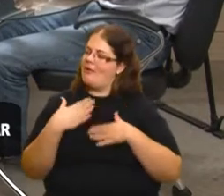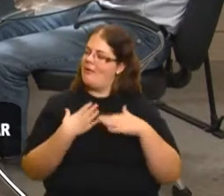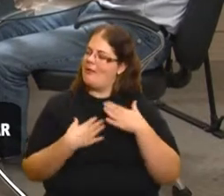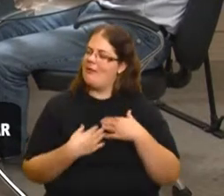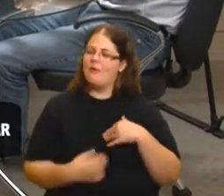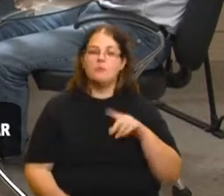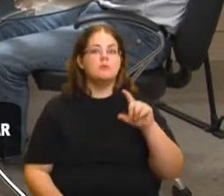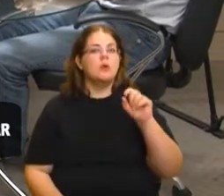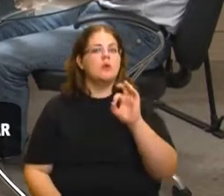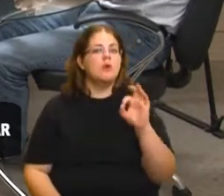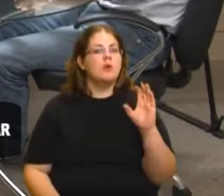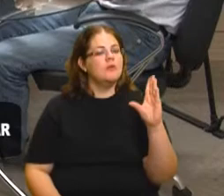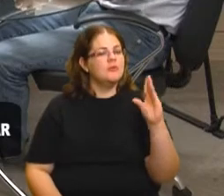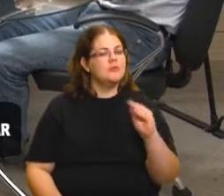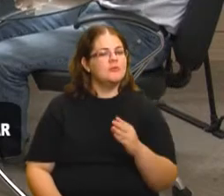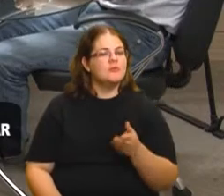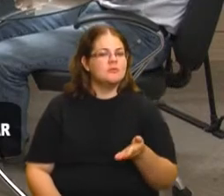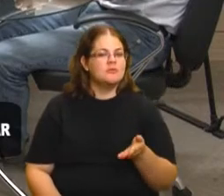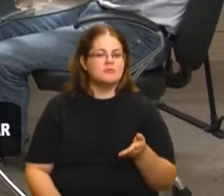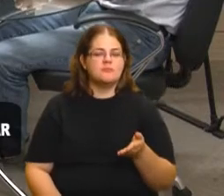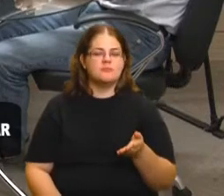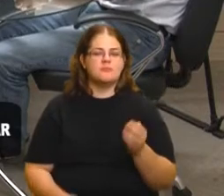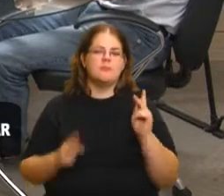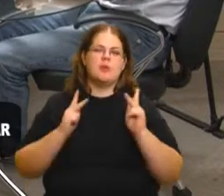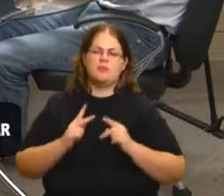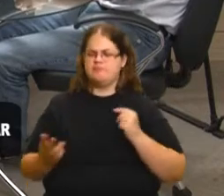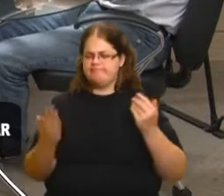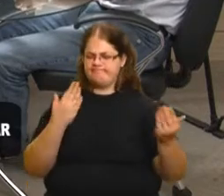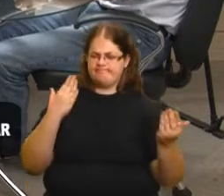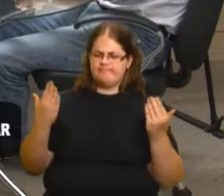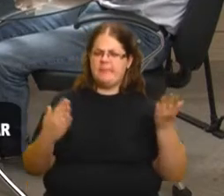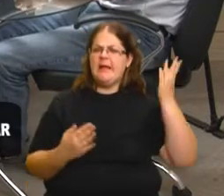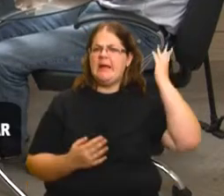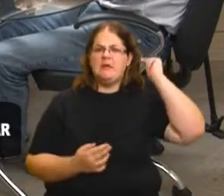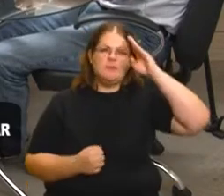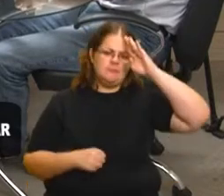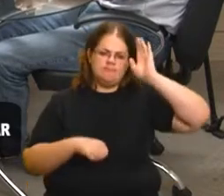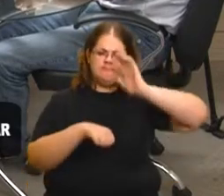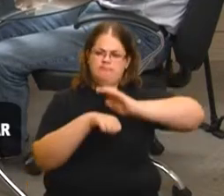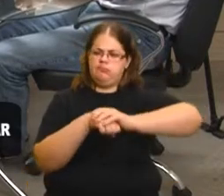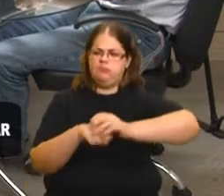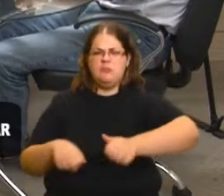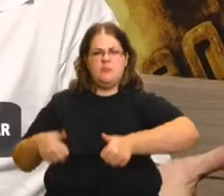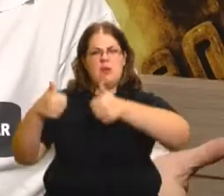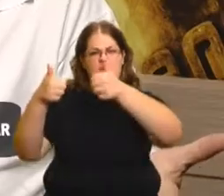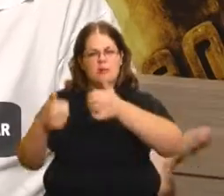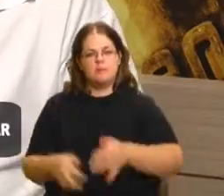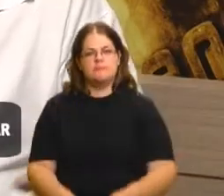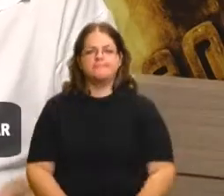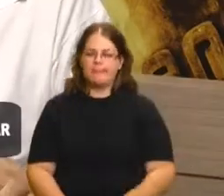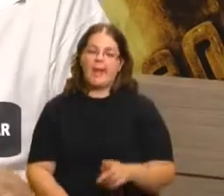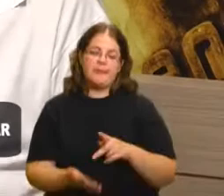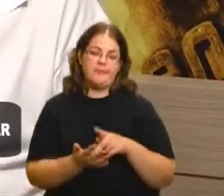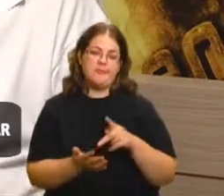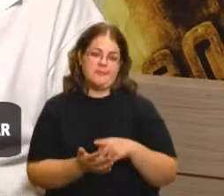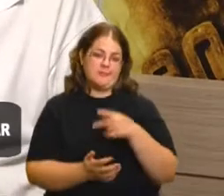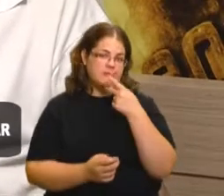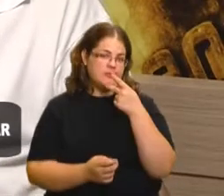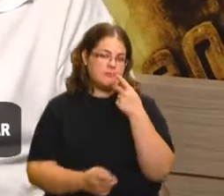falar isso, das pessoas fazendo comparações com atualmente. Naquela época era melhor. É verdade. Do ponto de vista de